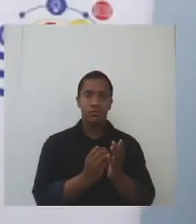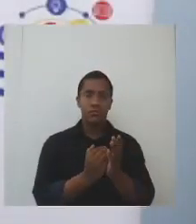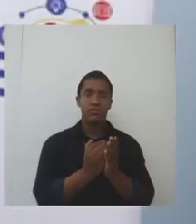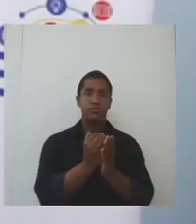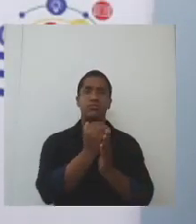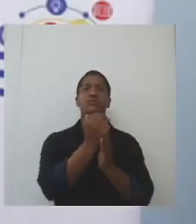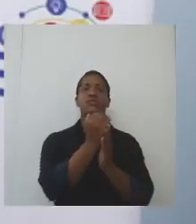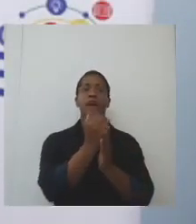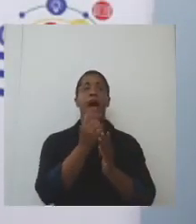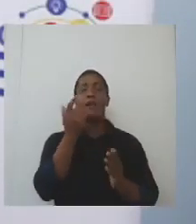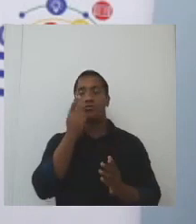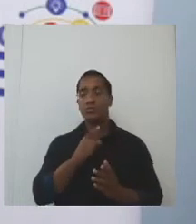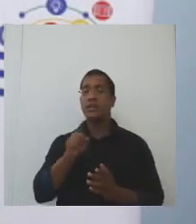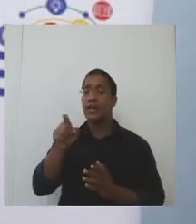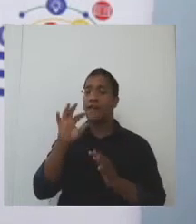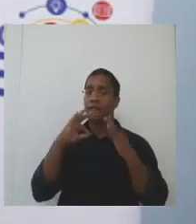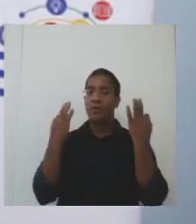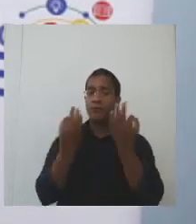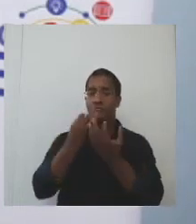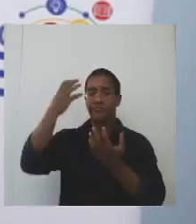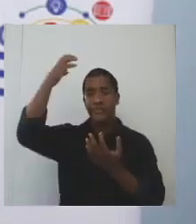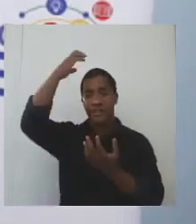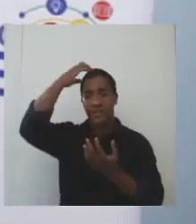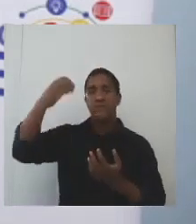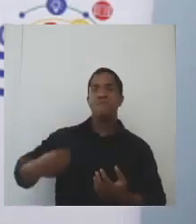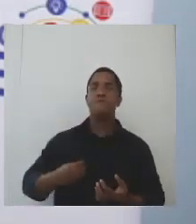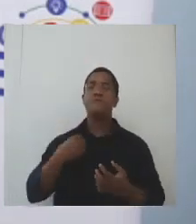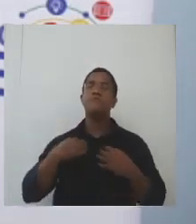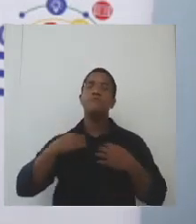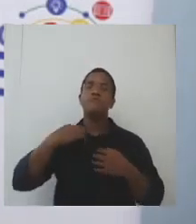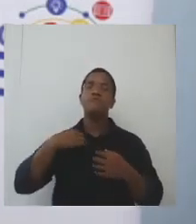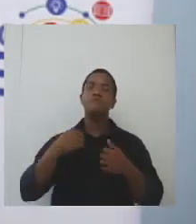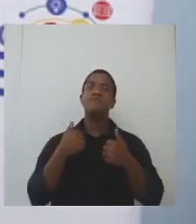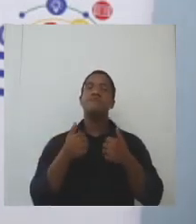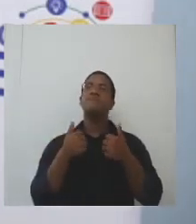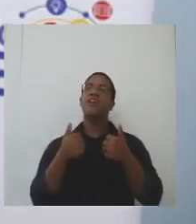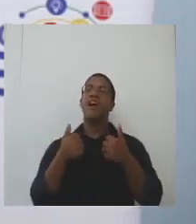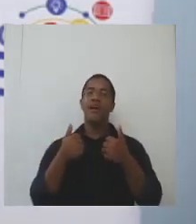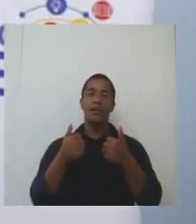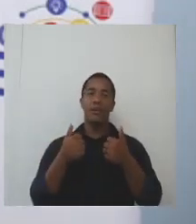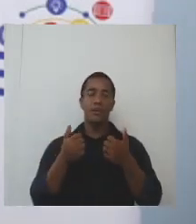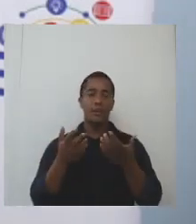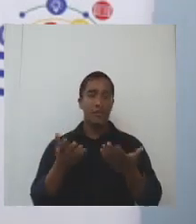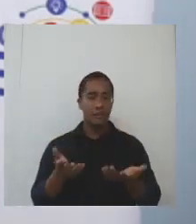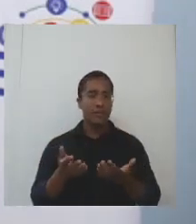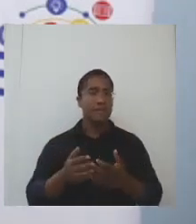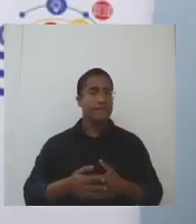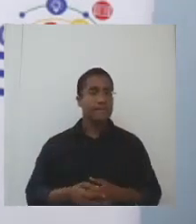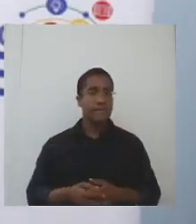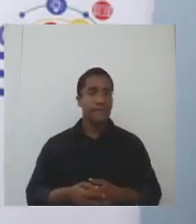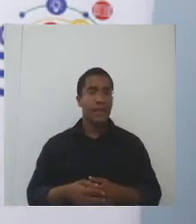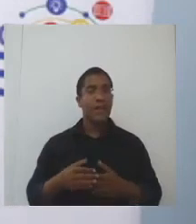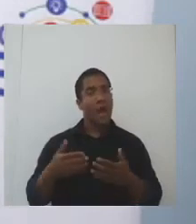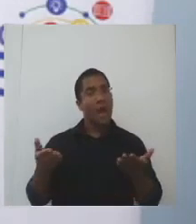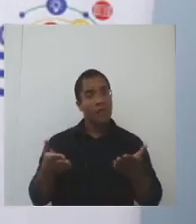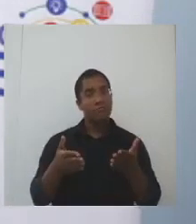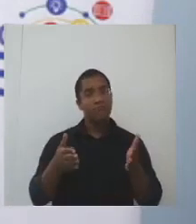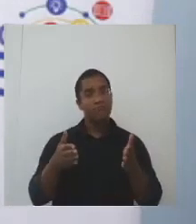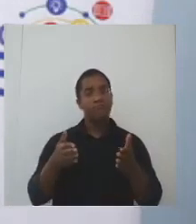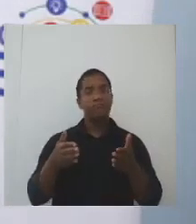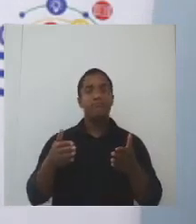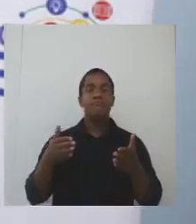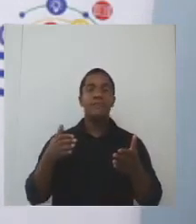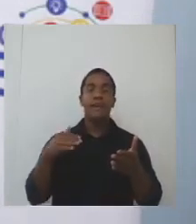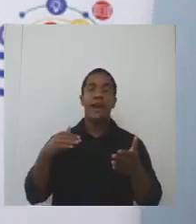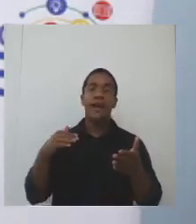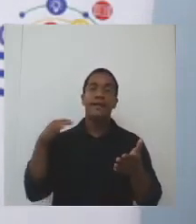manter, então, esse luxo dessa família real que aqui vivia. Tá certo? Bom, então, nesse momento, chegamos ao seguinte.